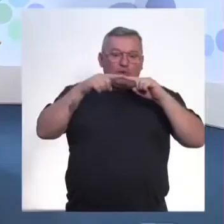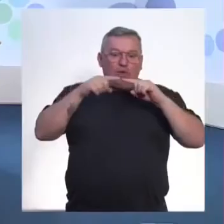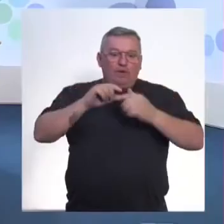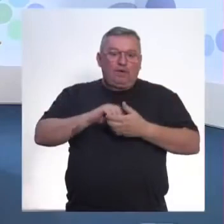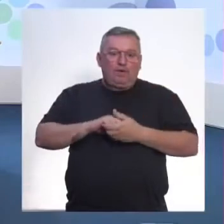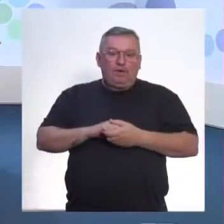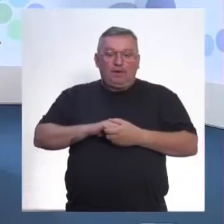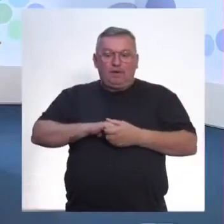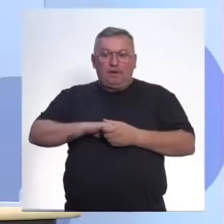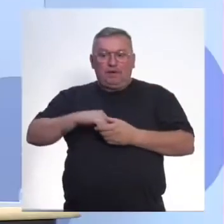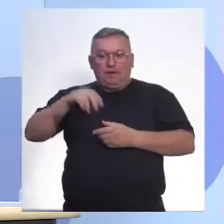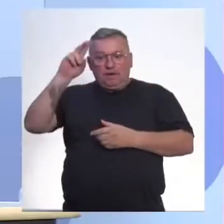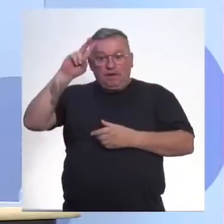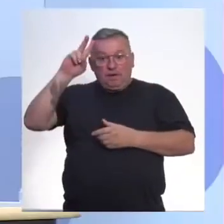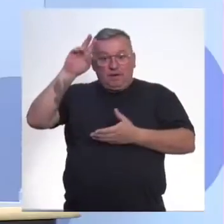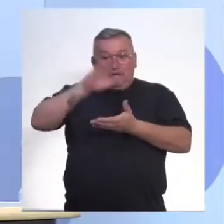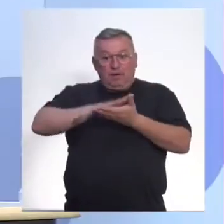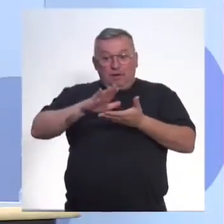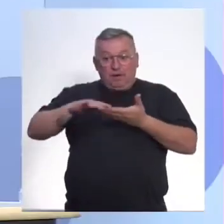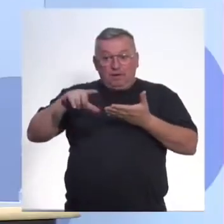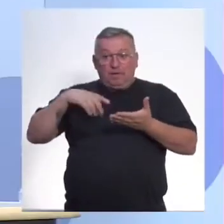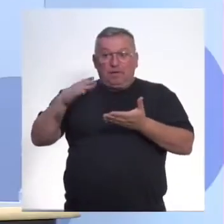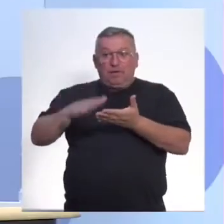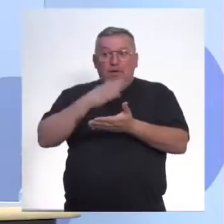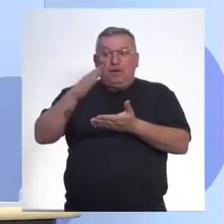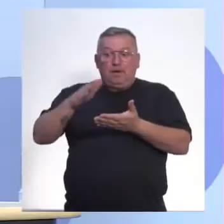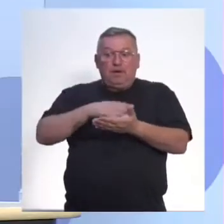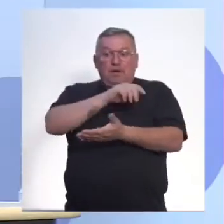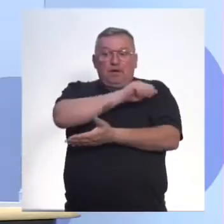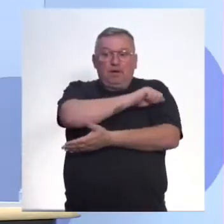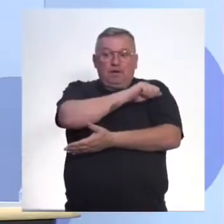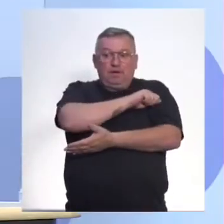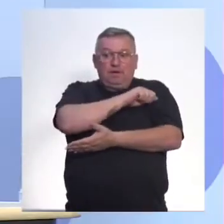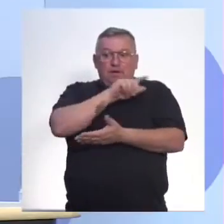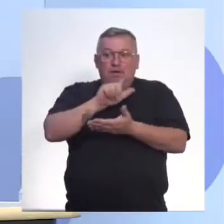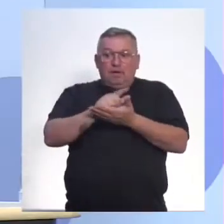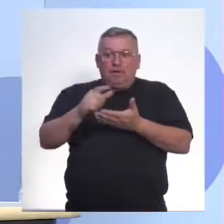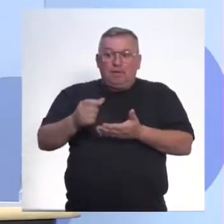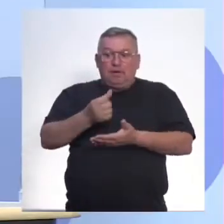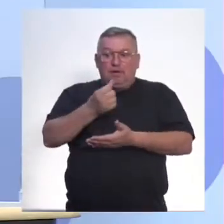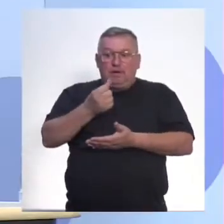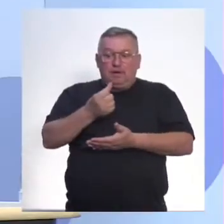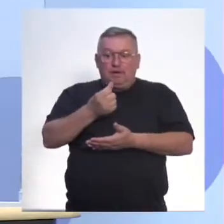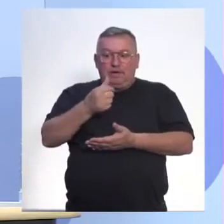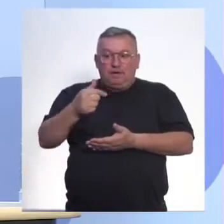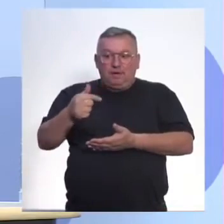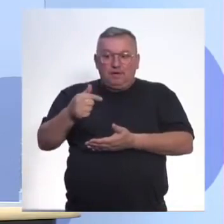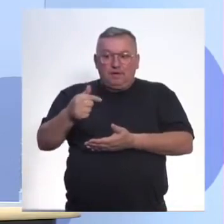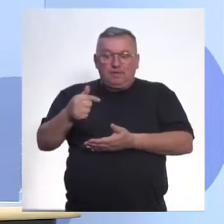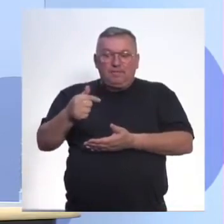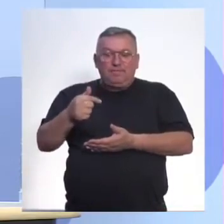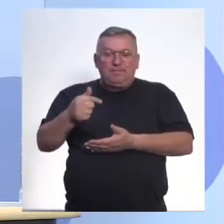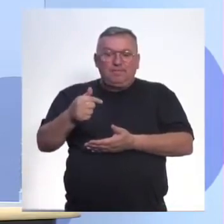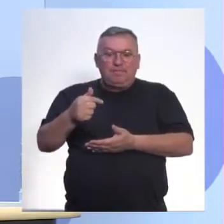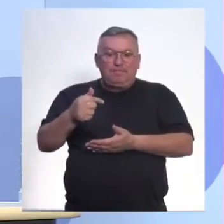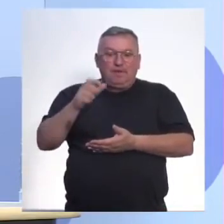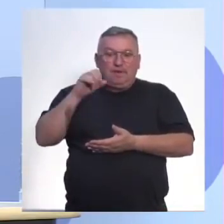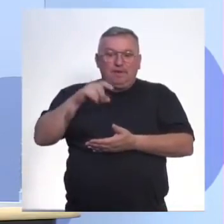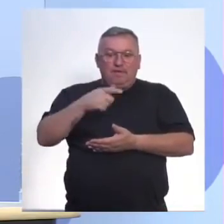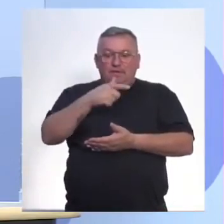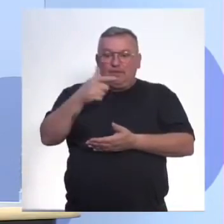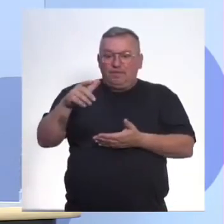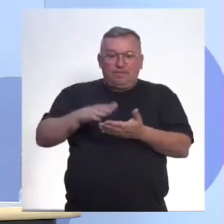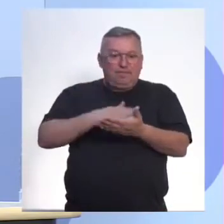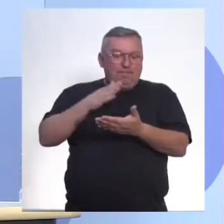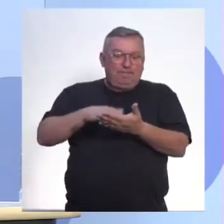Beleza? Lembrando que essa atividade está no caderno do aluno, lá na página 67, né, Osmar? Isso. Se você não tiver o